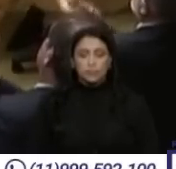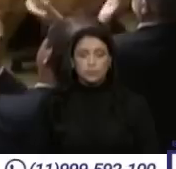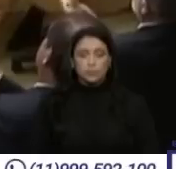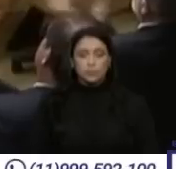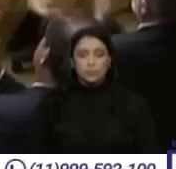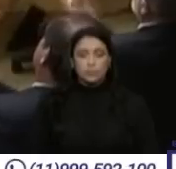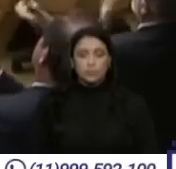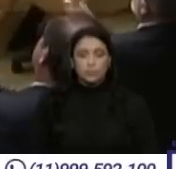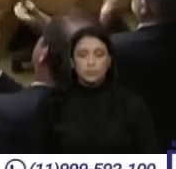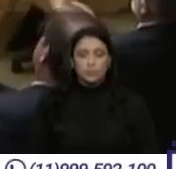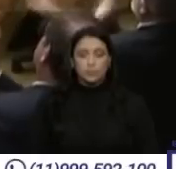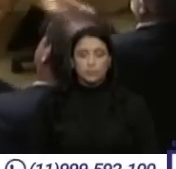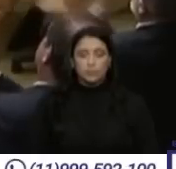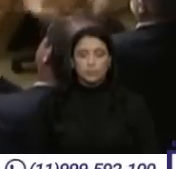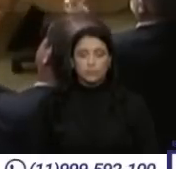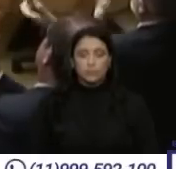Rodrigo Pacheco.